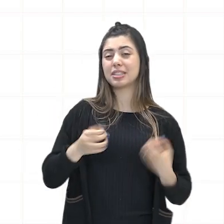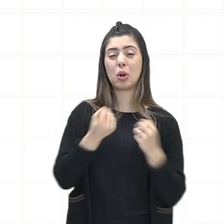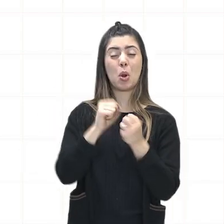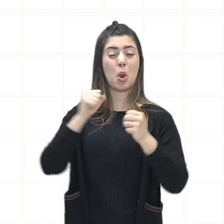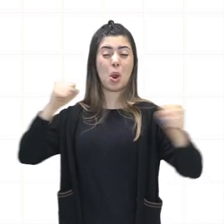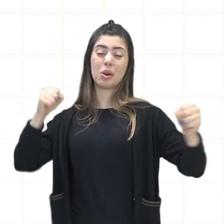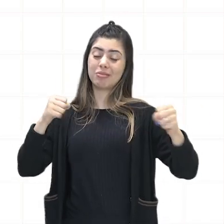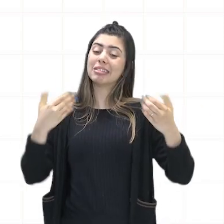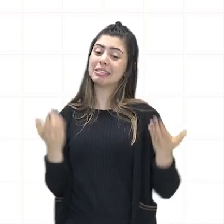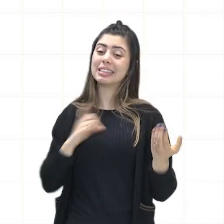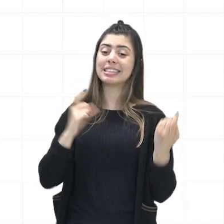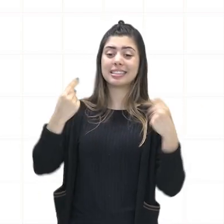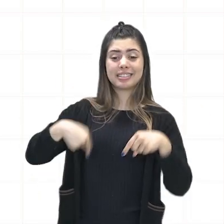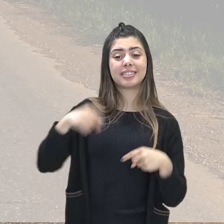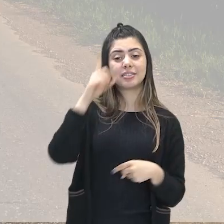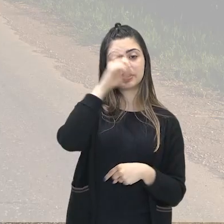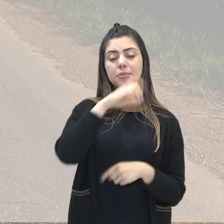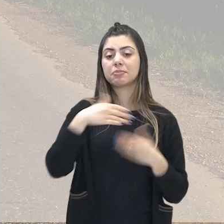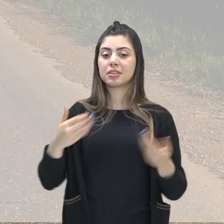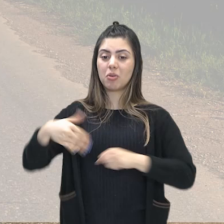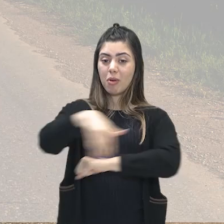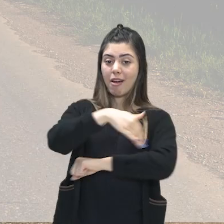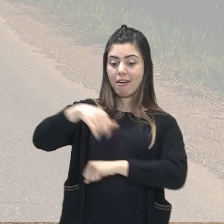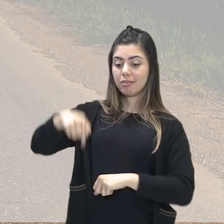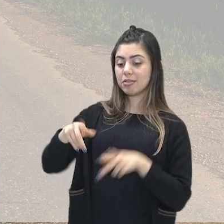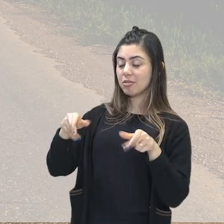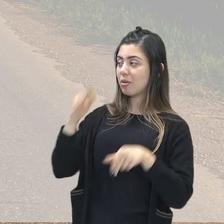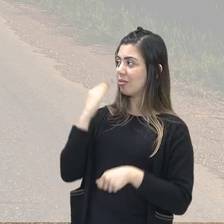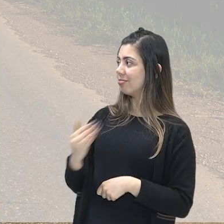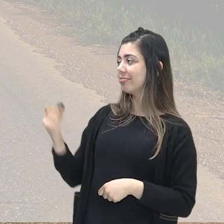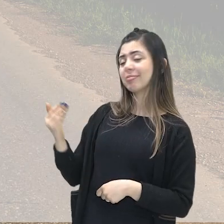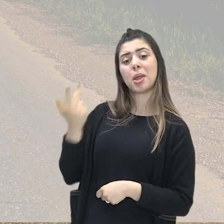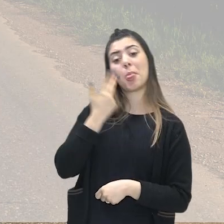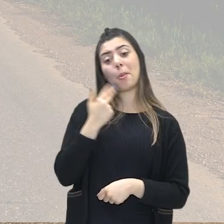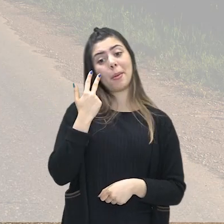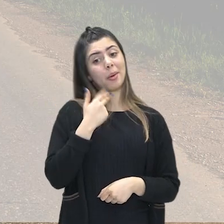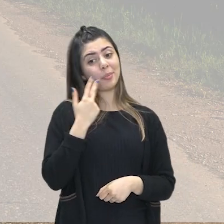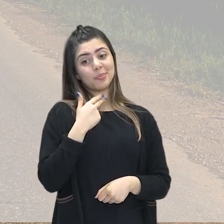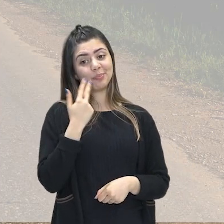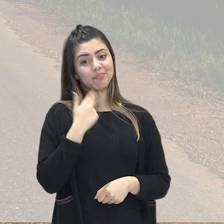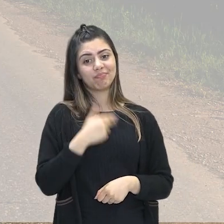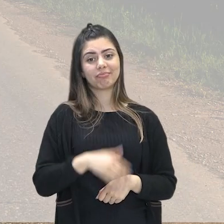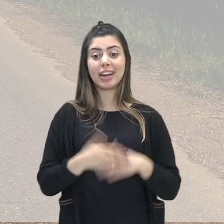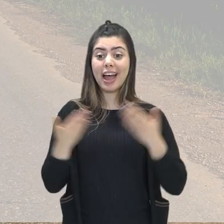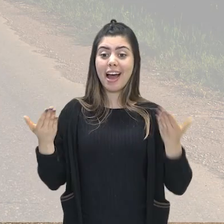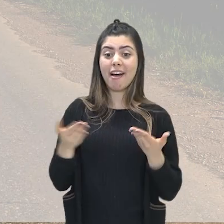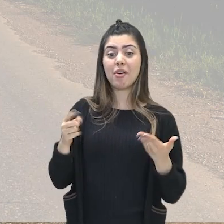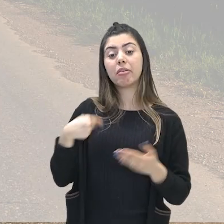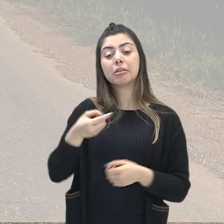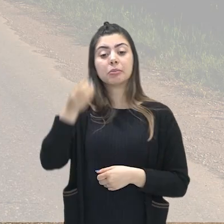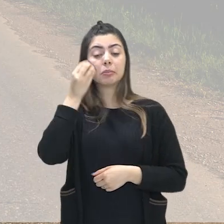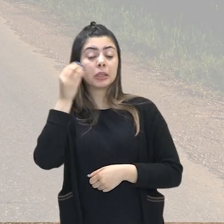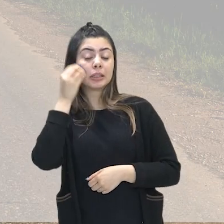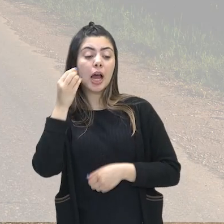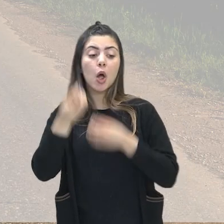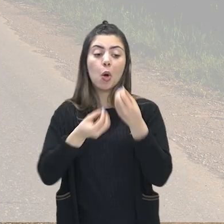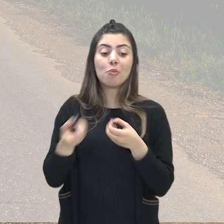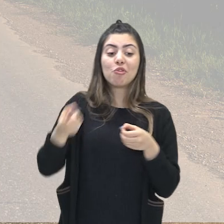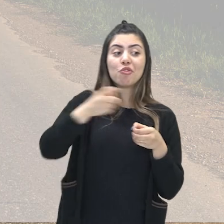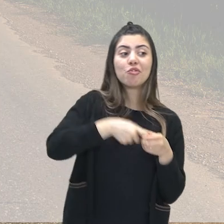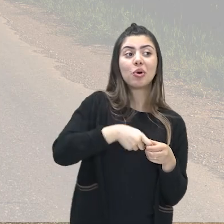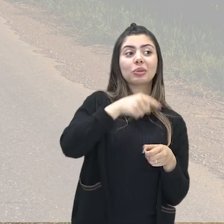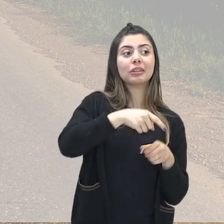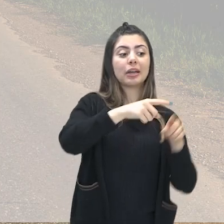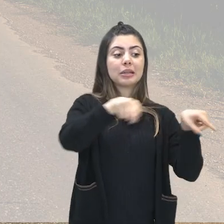território brasileiro, né? Então, gente, o território brasileiro é muito grande, tem muito desafio ainda, e percursos como esse aqui, ó, é